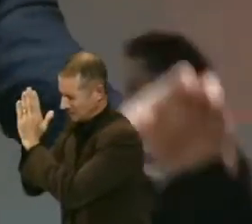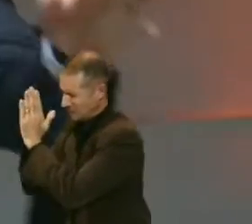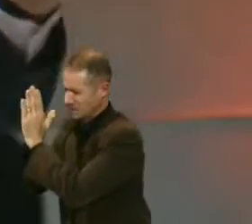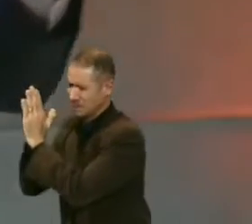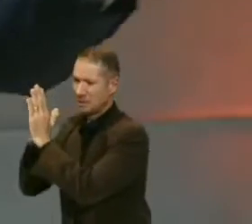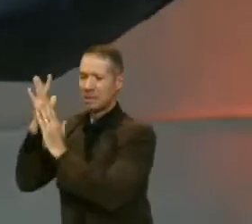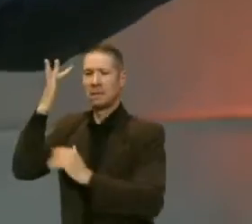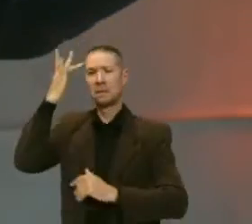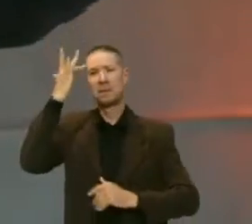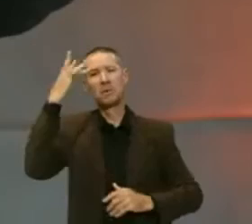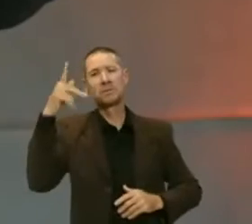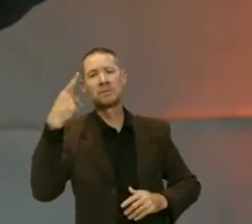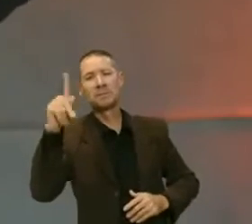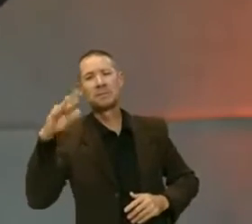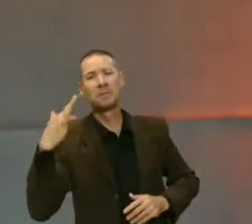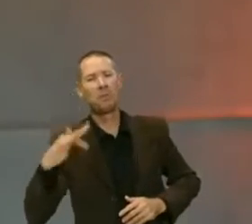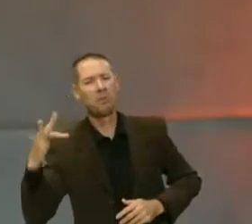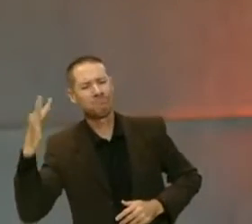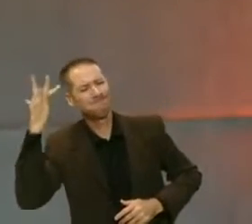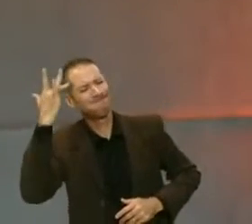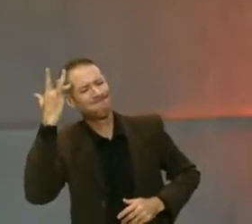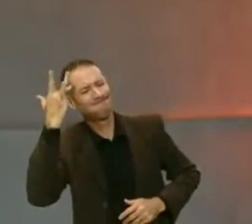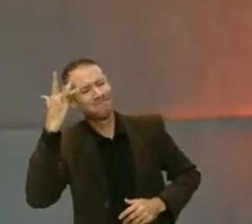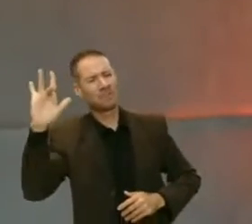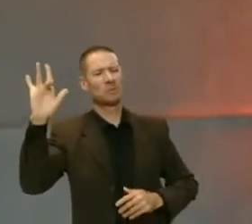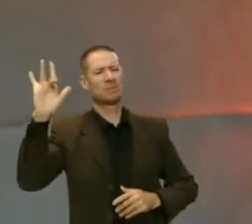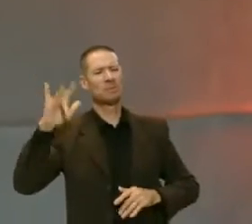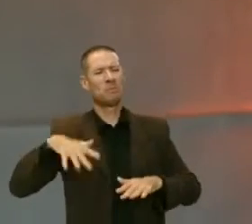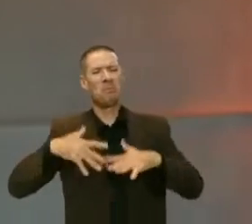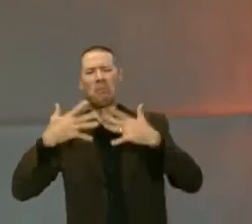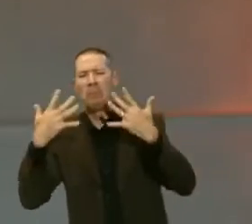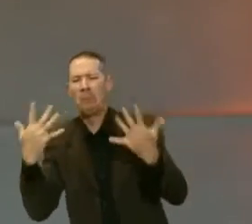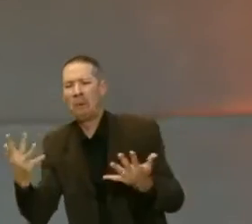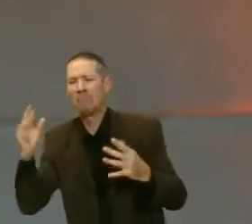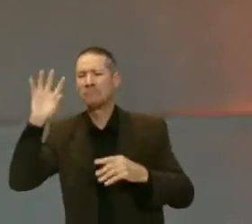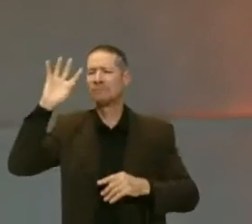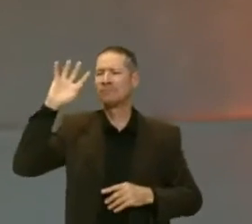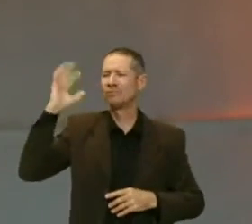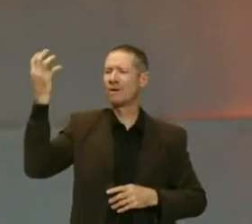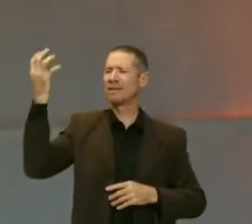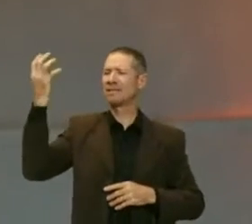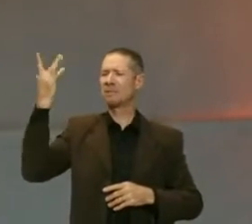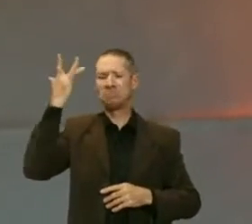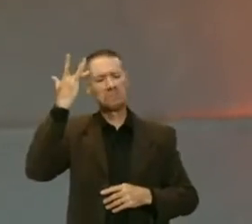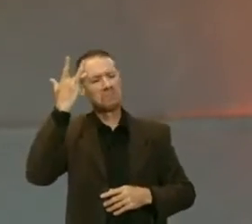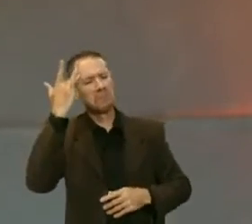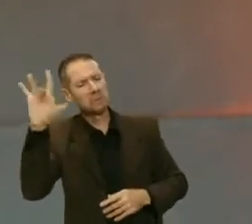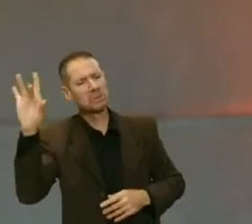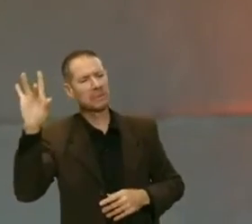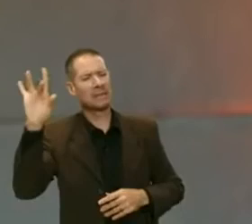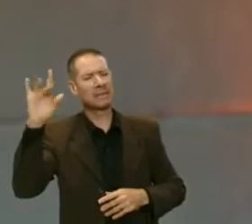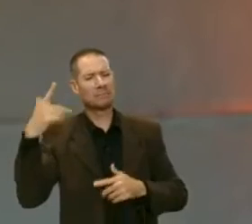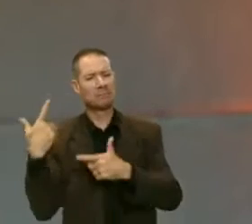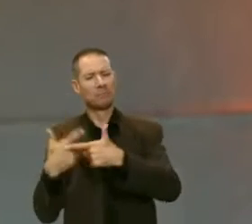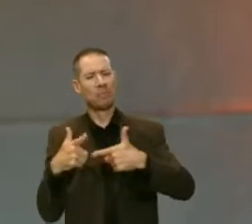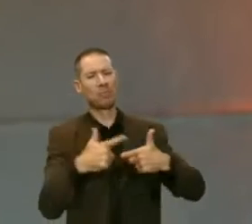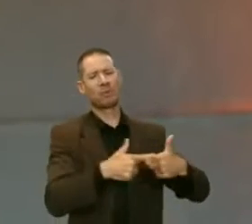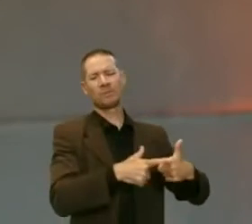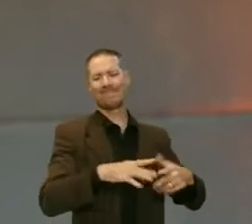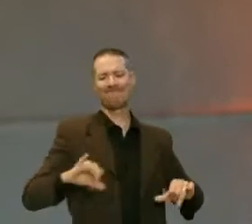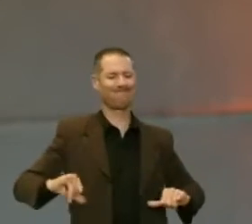Eu não sei qual é a tua dor, eu não sei qual é a sua situação, eu não sei quais são as feridas